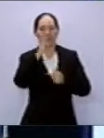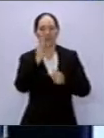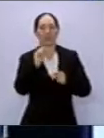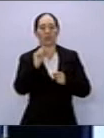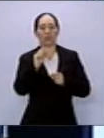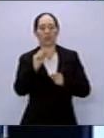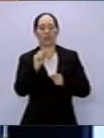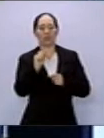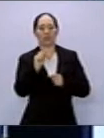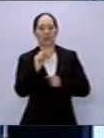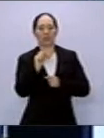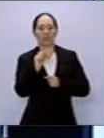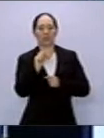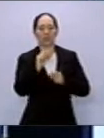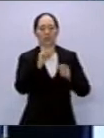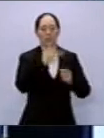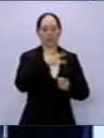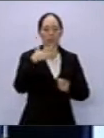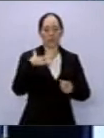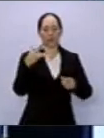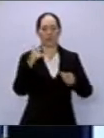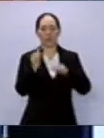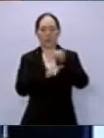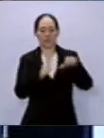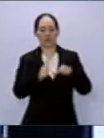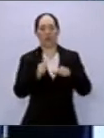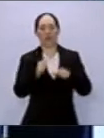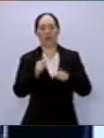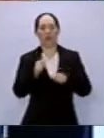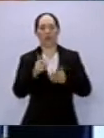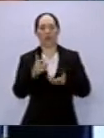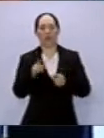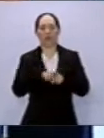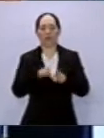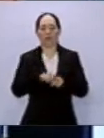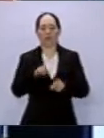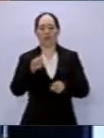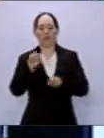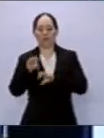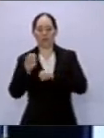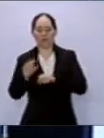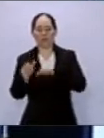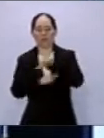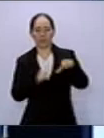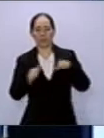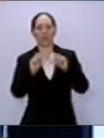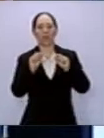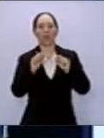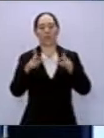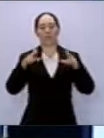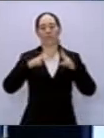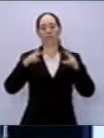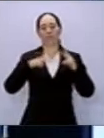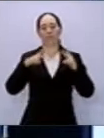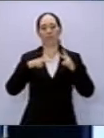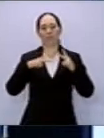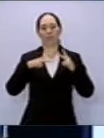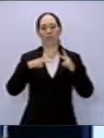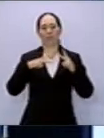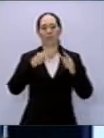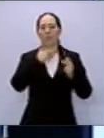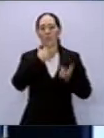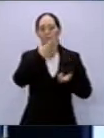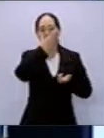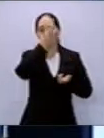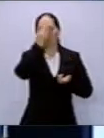educação em levando os isso a iniciativa privada na esquecendo que saúde